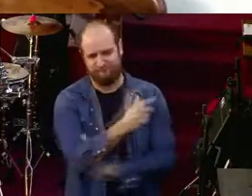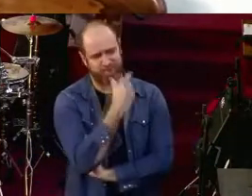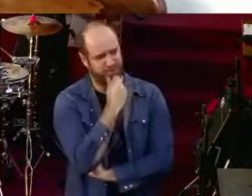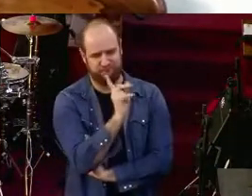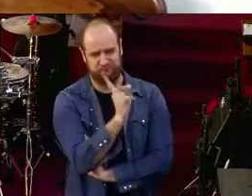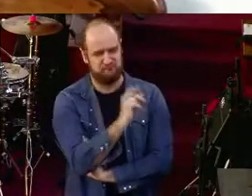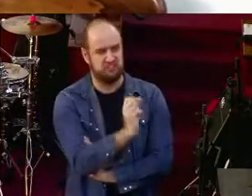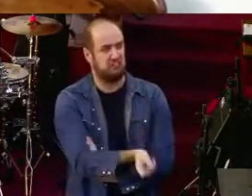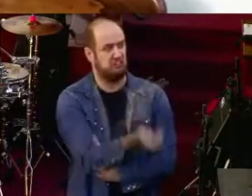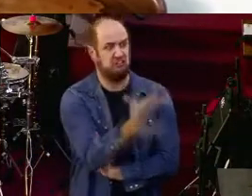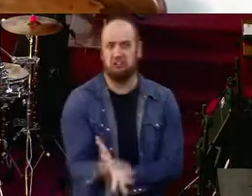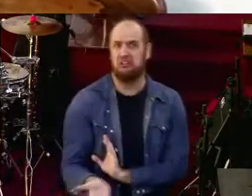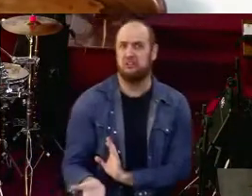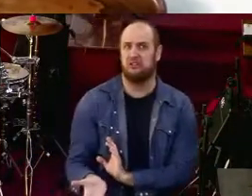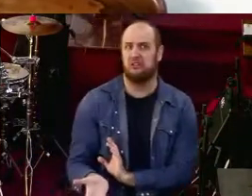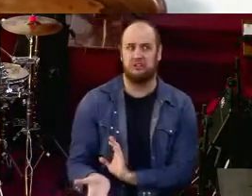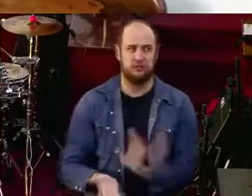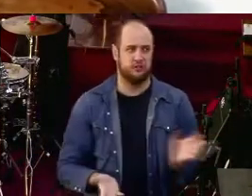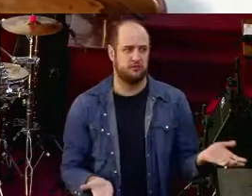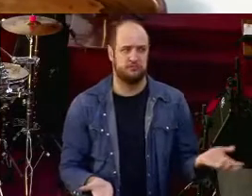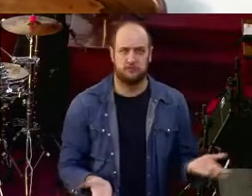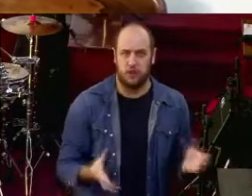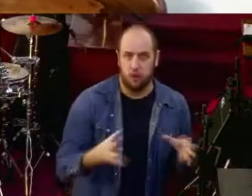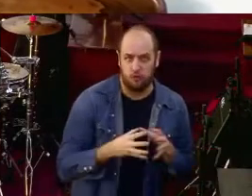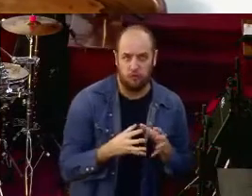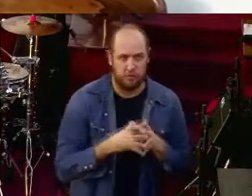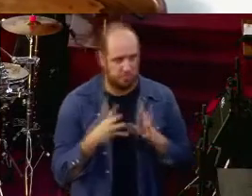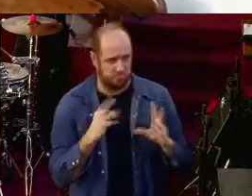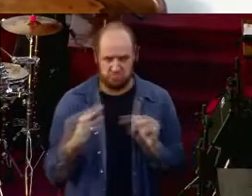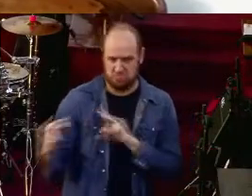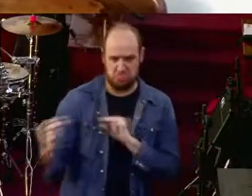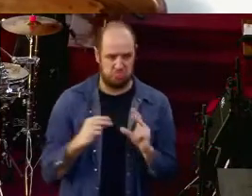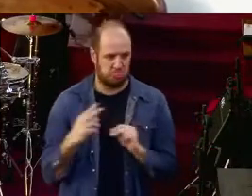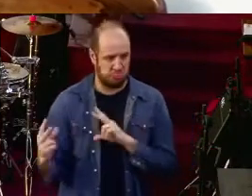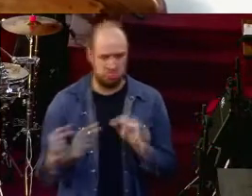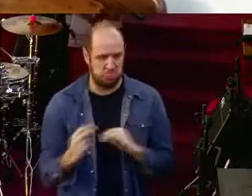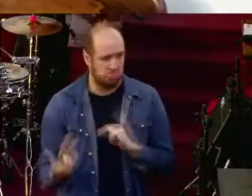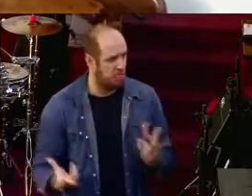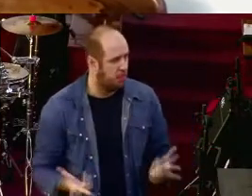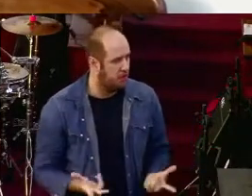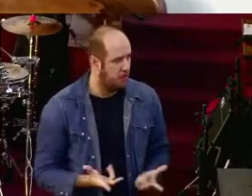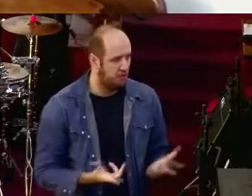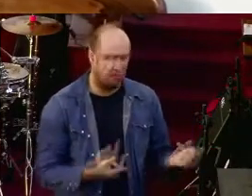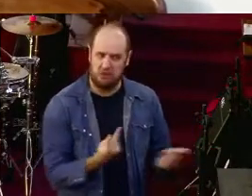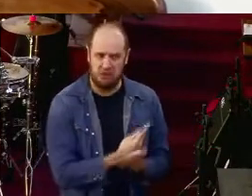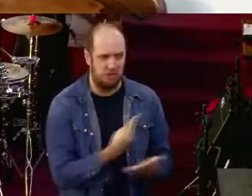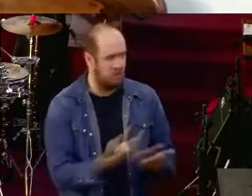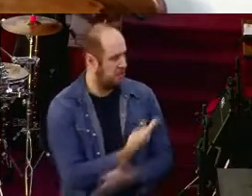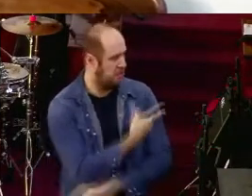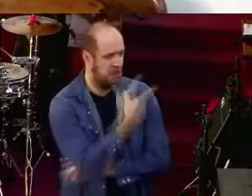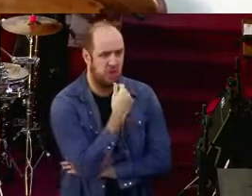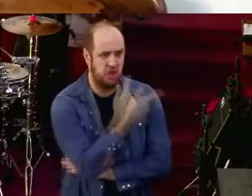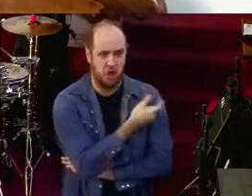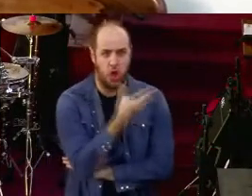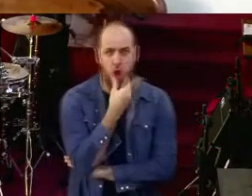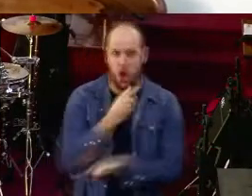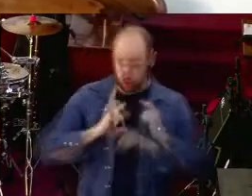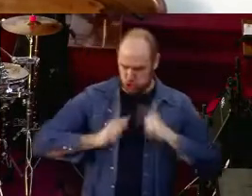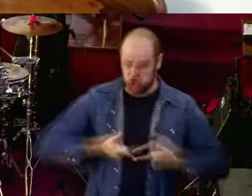está acontecendo aqui é quando eles começam o burburinho. Começam a dizer: tem coisa errada aqui, judeu não se